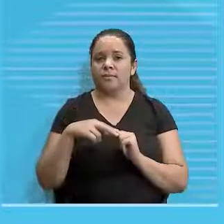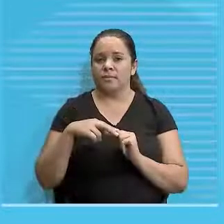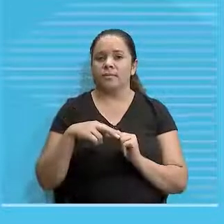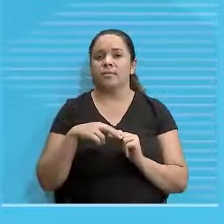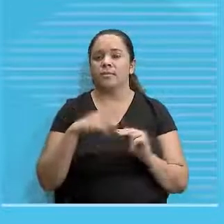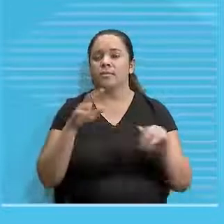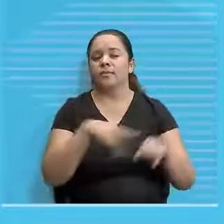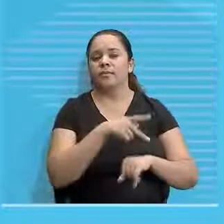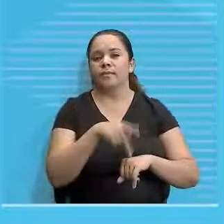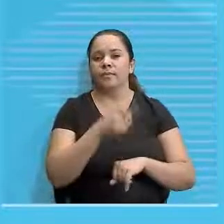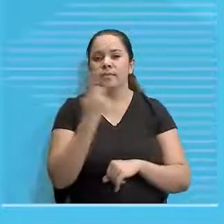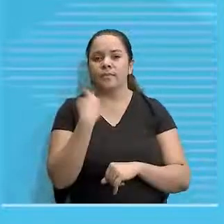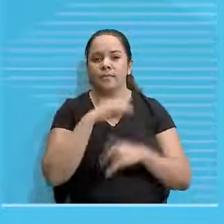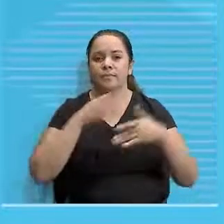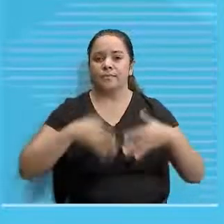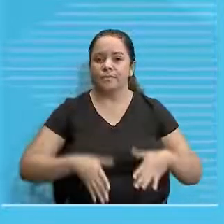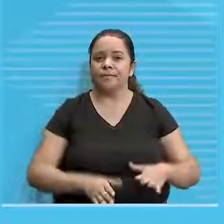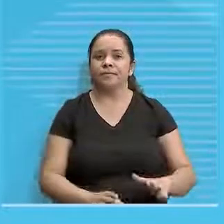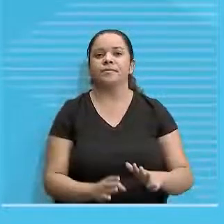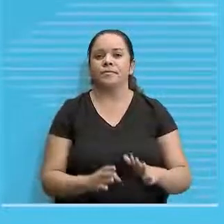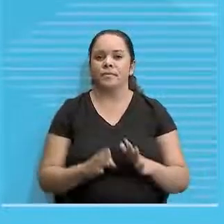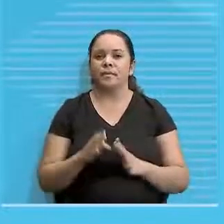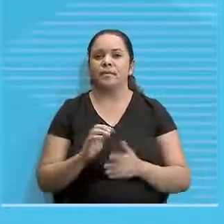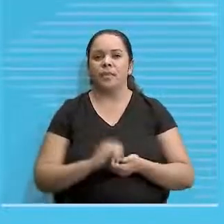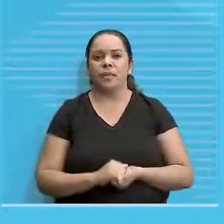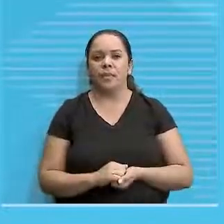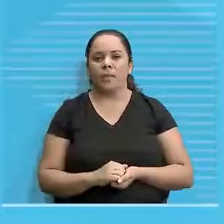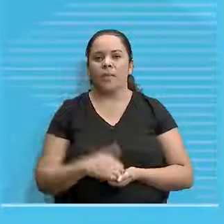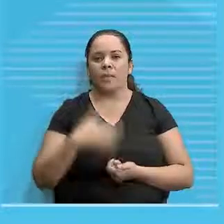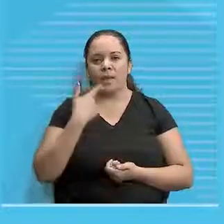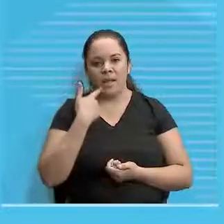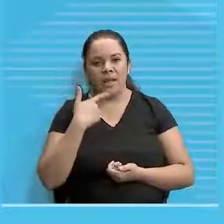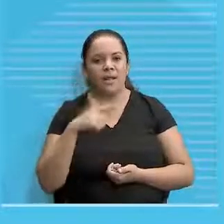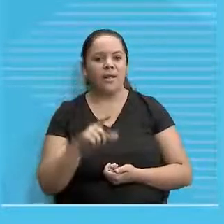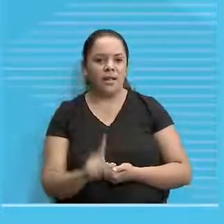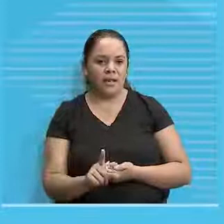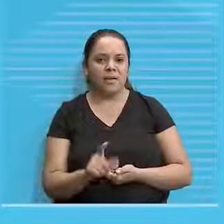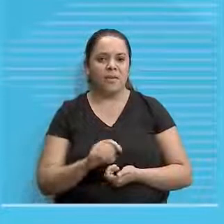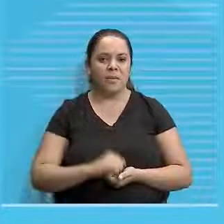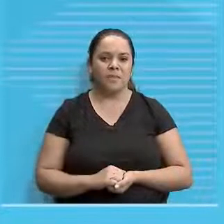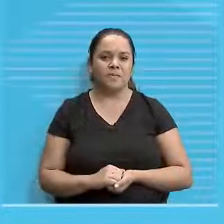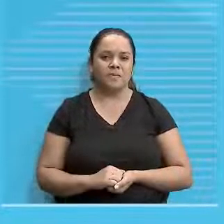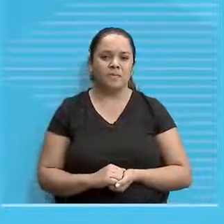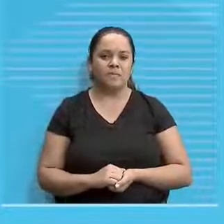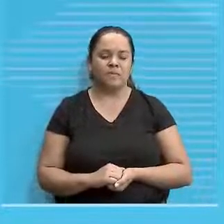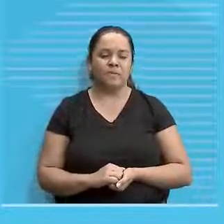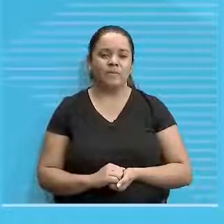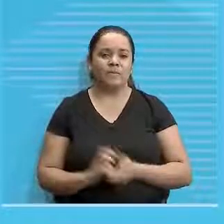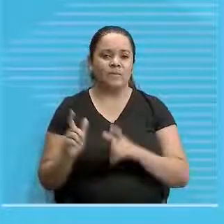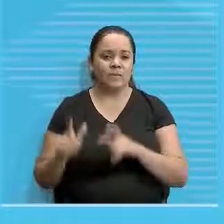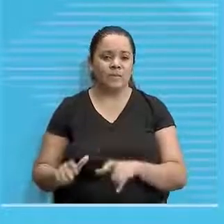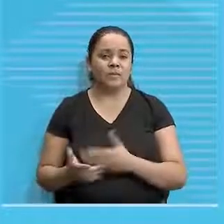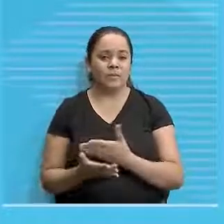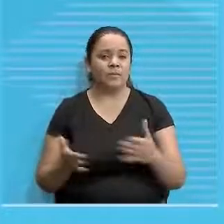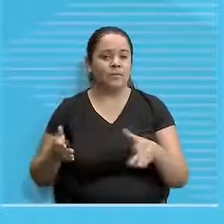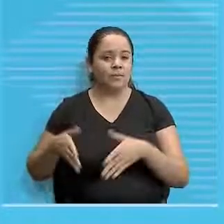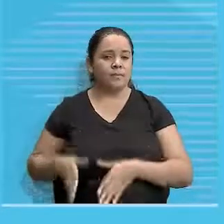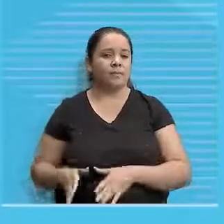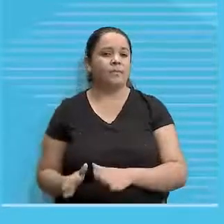pelo idioma que a gente fala. Onde você nasceu e em que